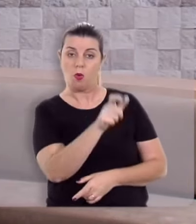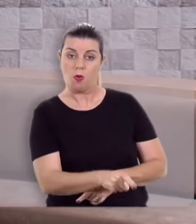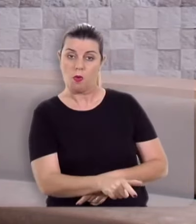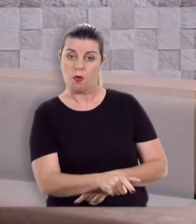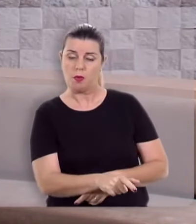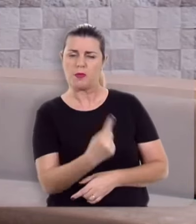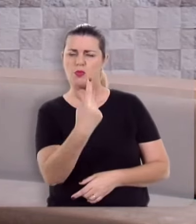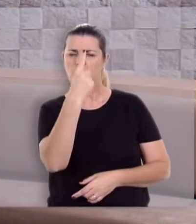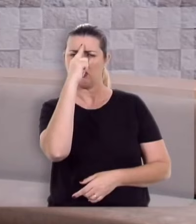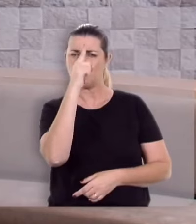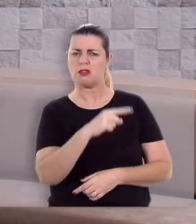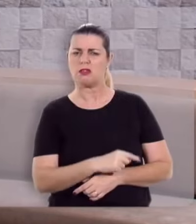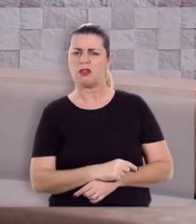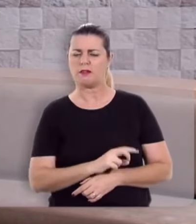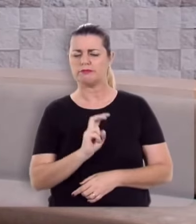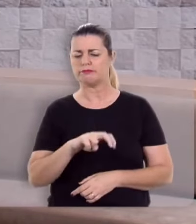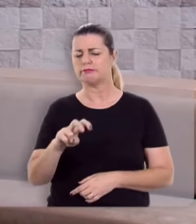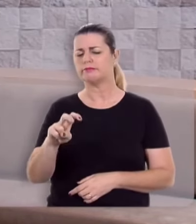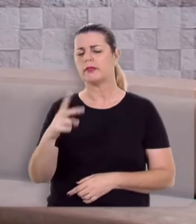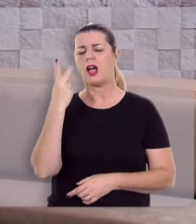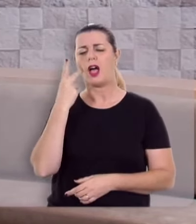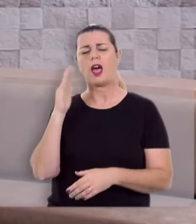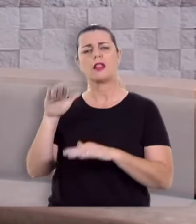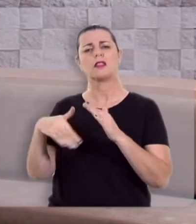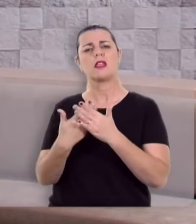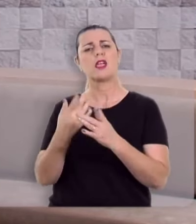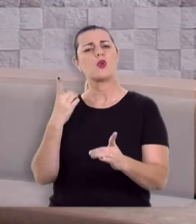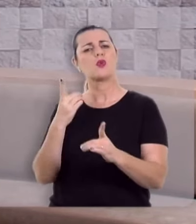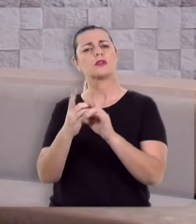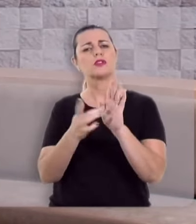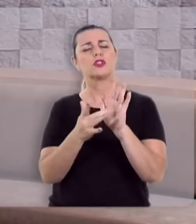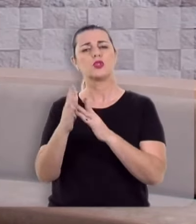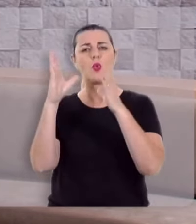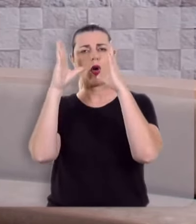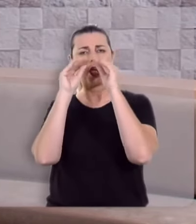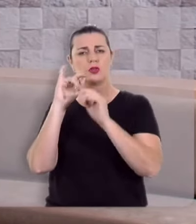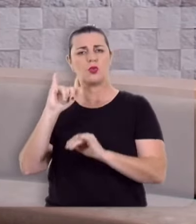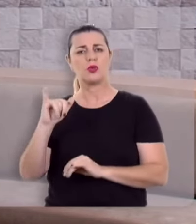um dia, vai a Jesus de noite em Jerusalém,